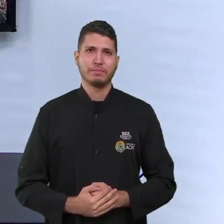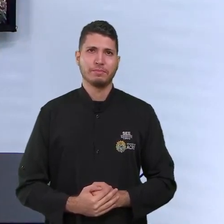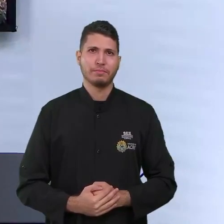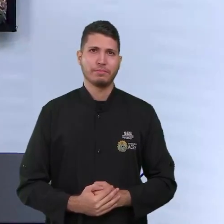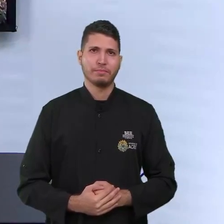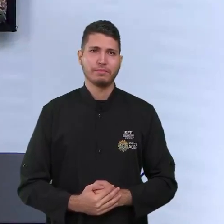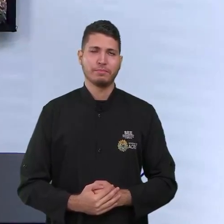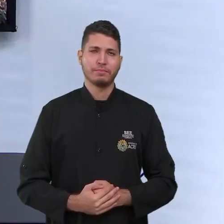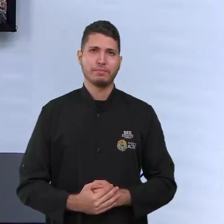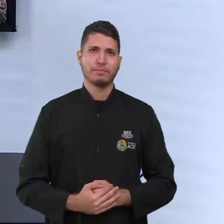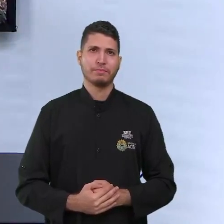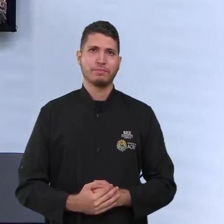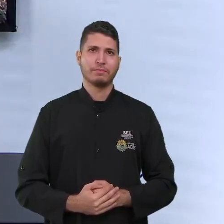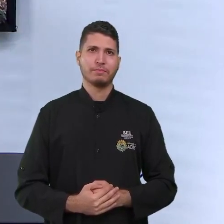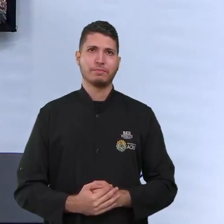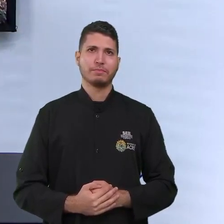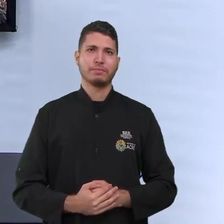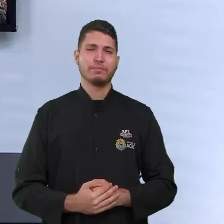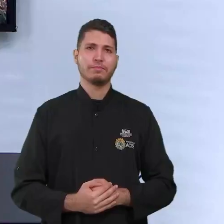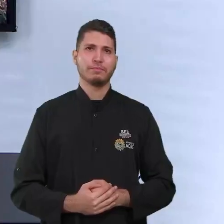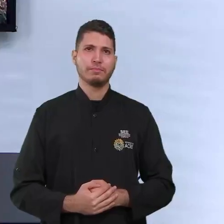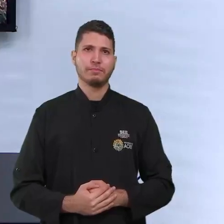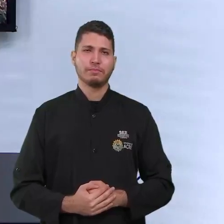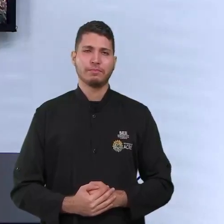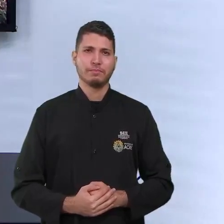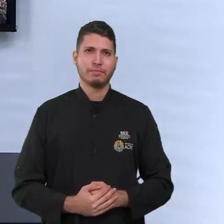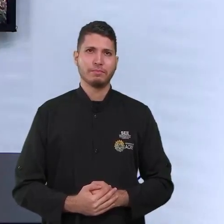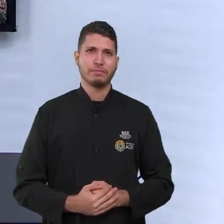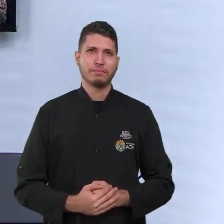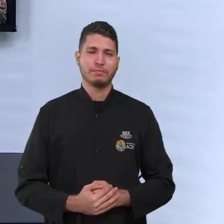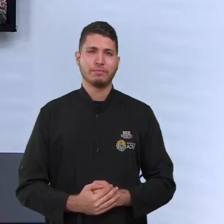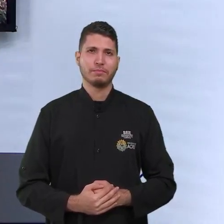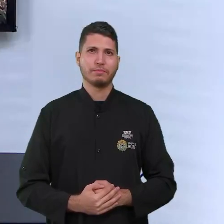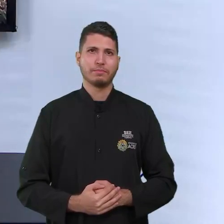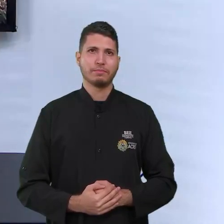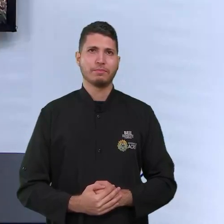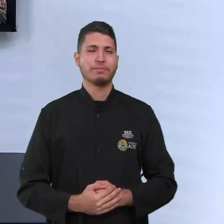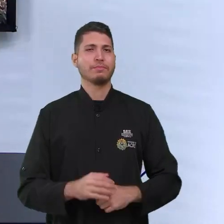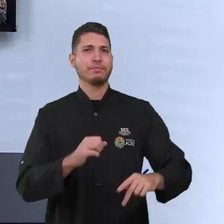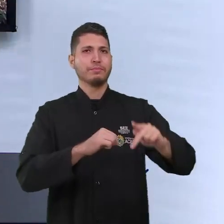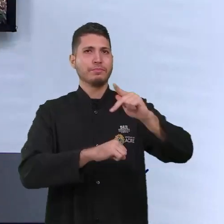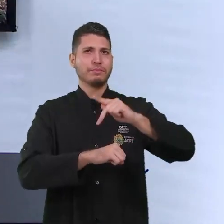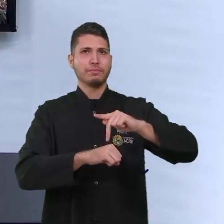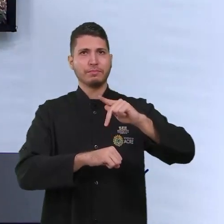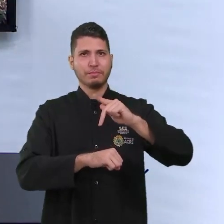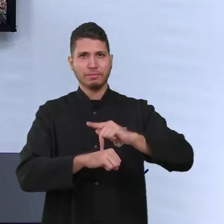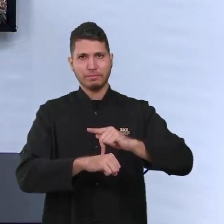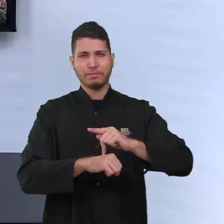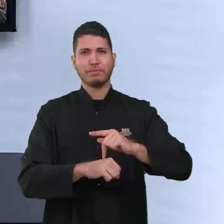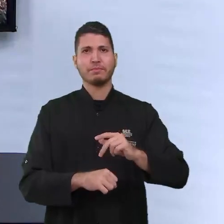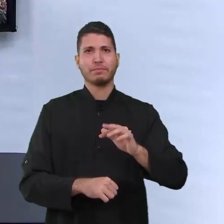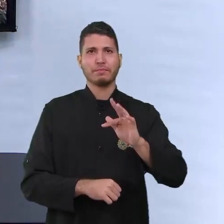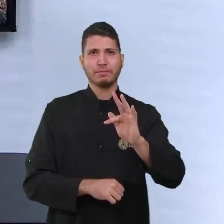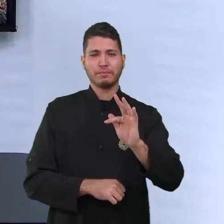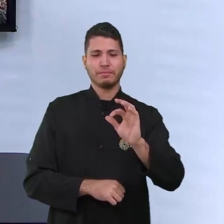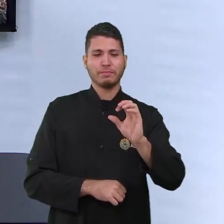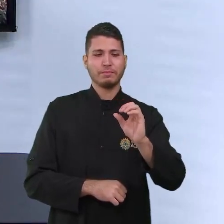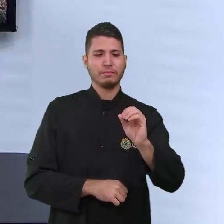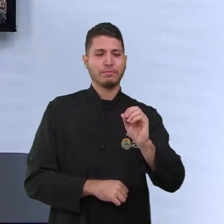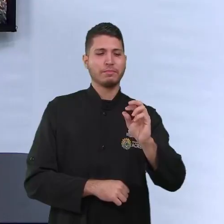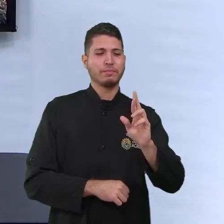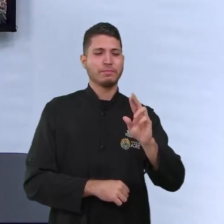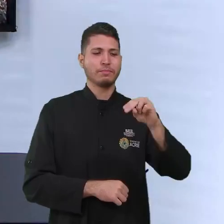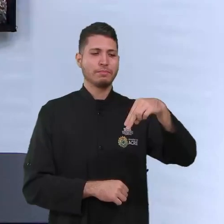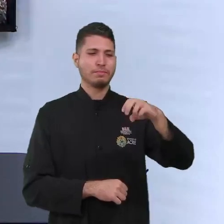dos países fornecedores de matéria-prima. Lembrando que esses países, eles vão fornecer, eles são